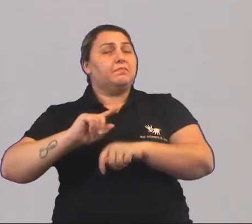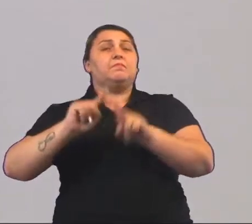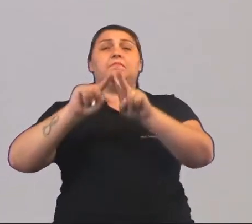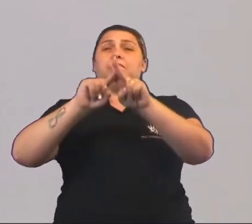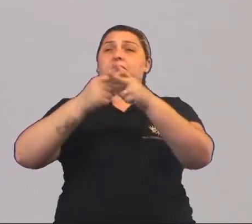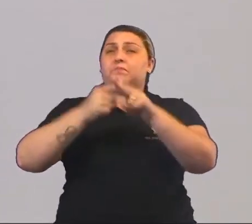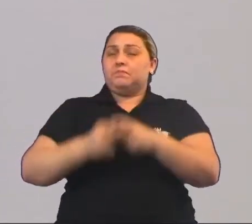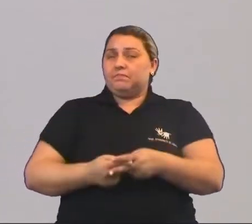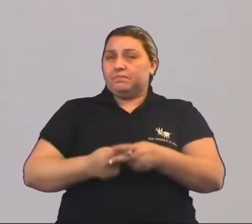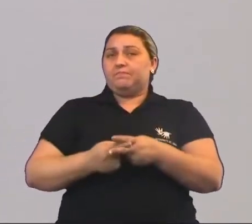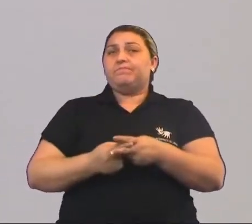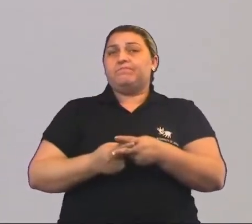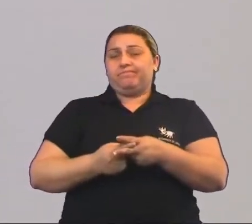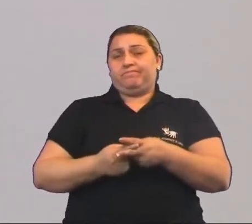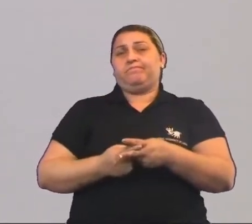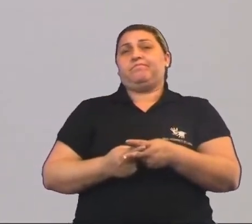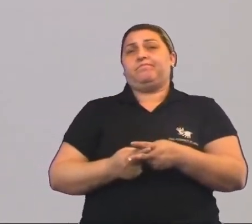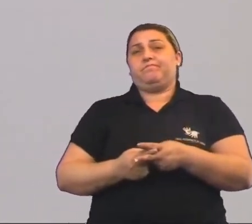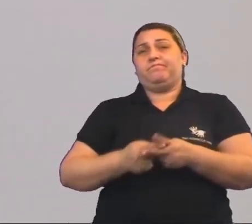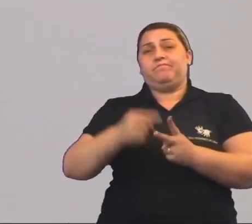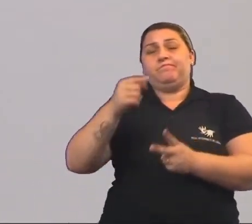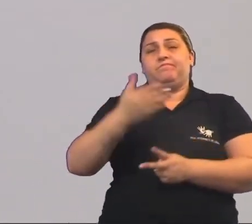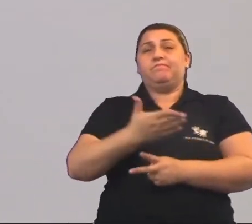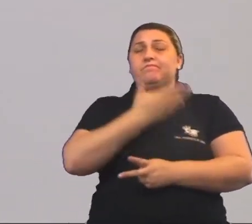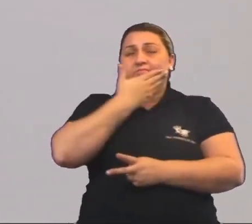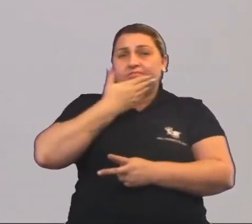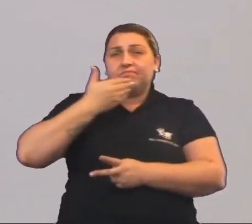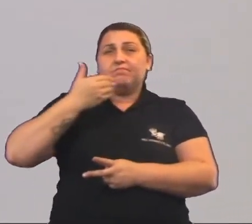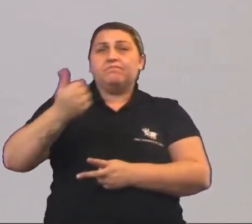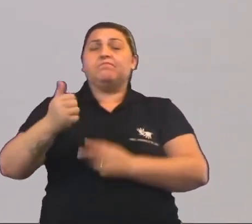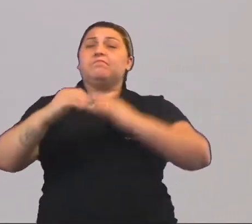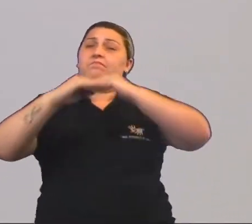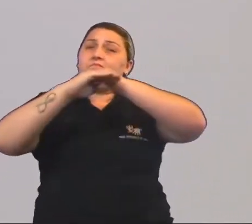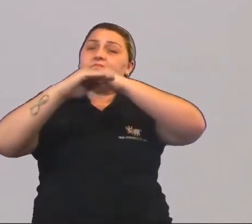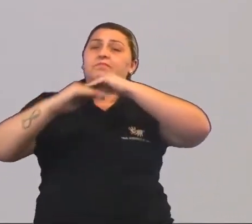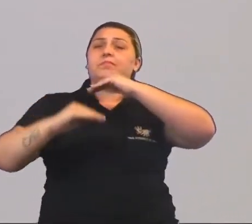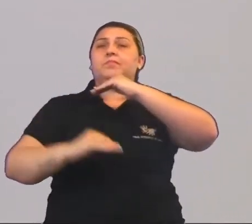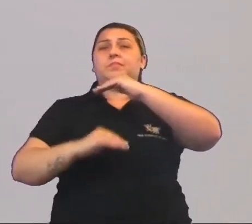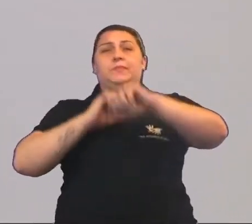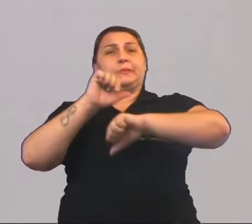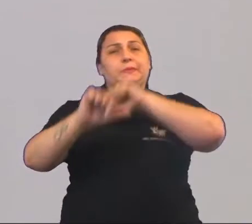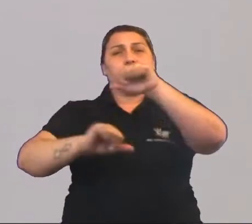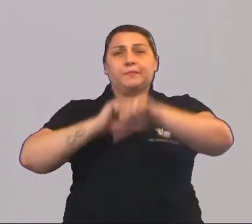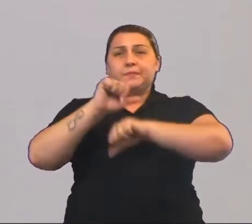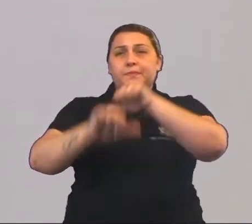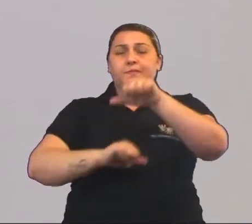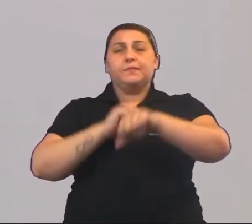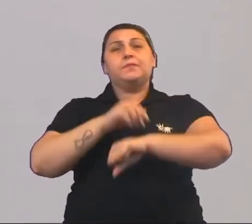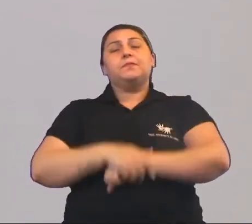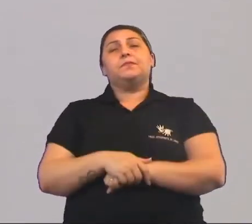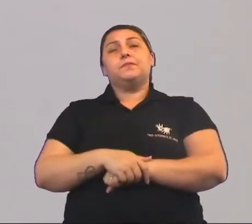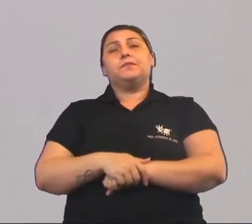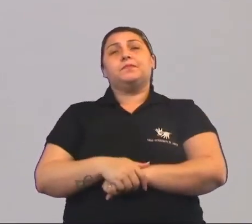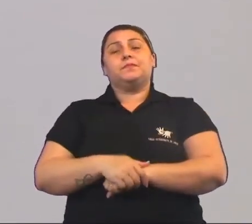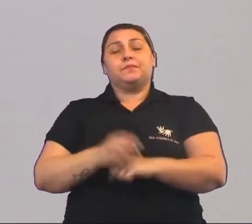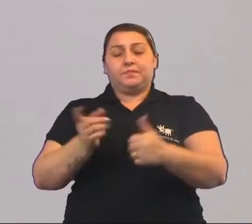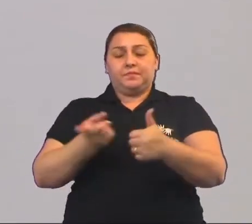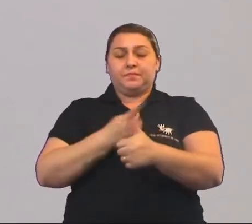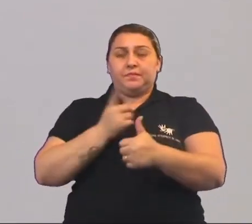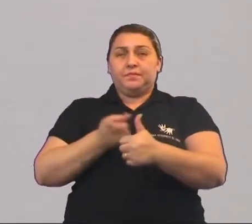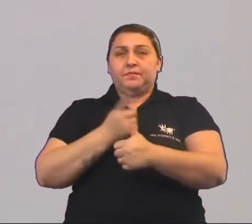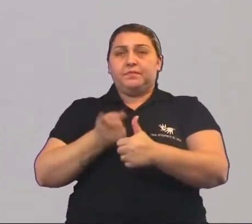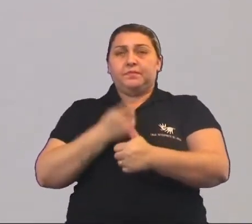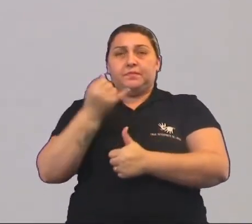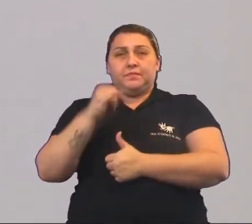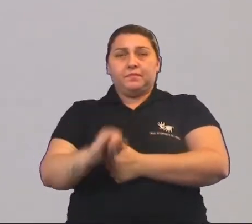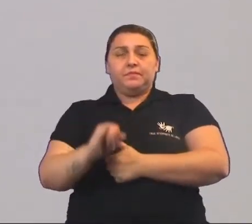corretivas no sentido de resolver essas desigualdades sociais até então existentes. Primeiramente,